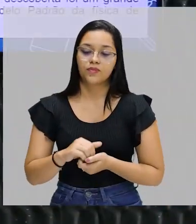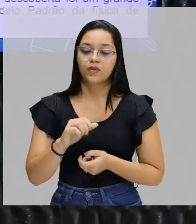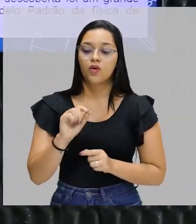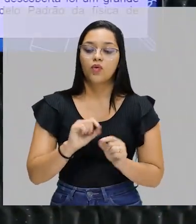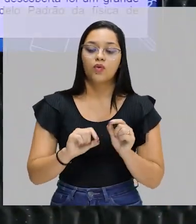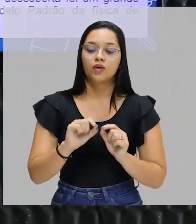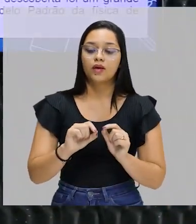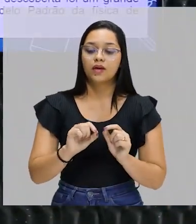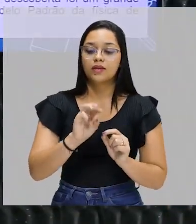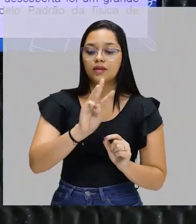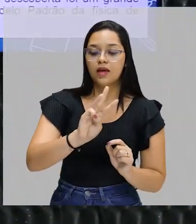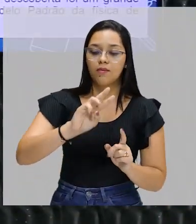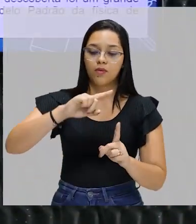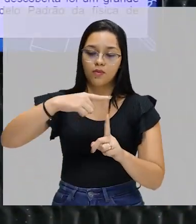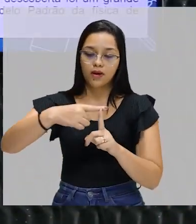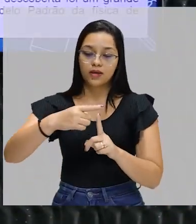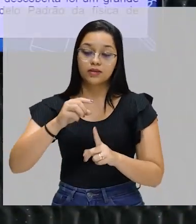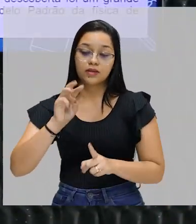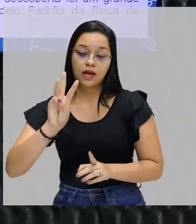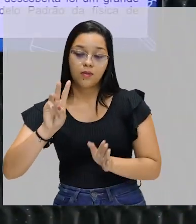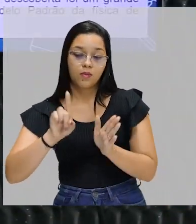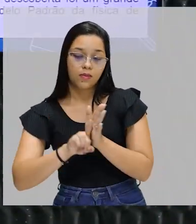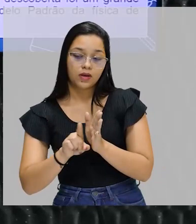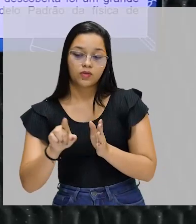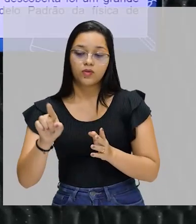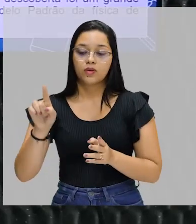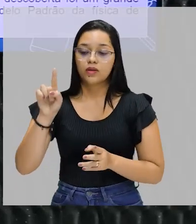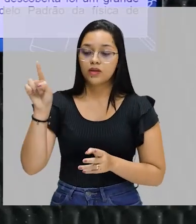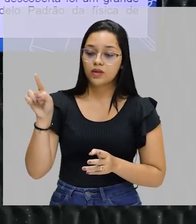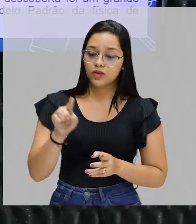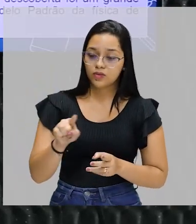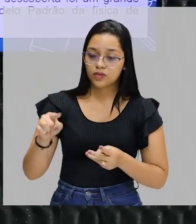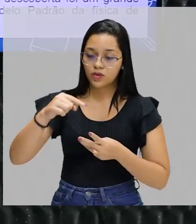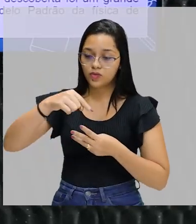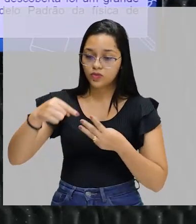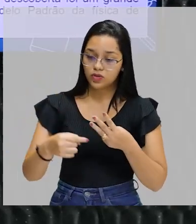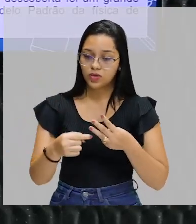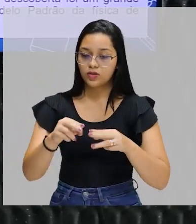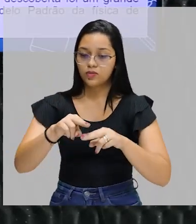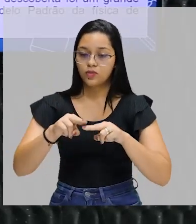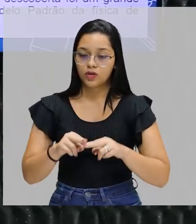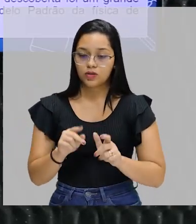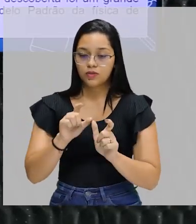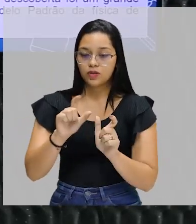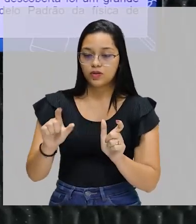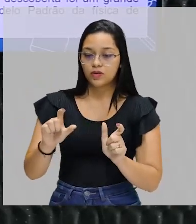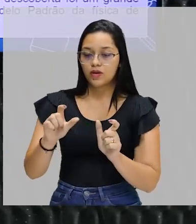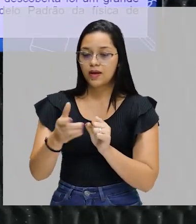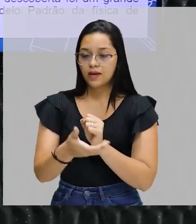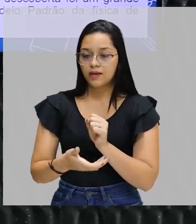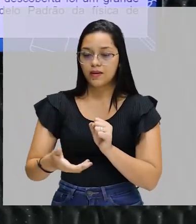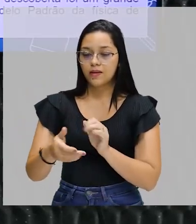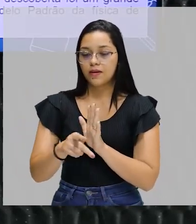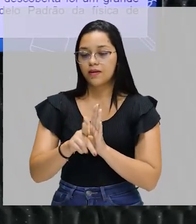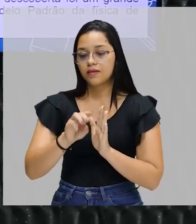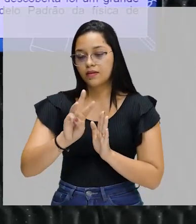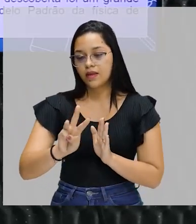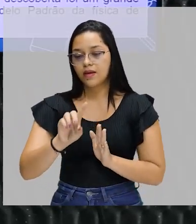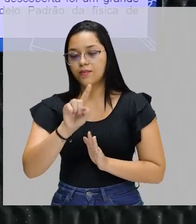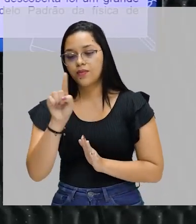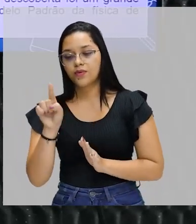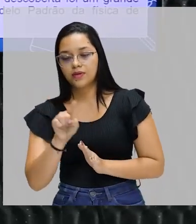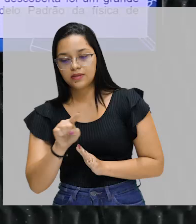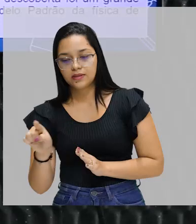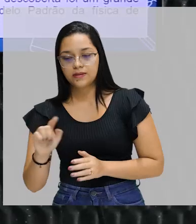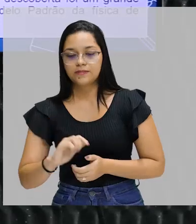símbolos são o W+, W- e o Z, né? Por isso que são chamados de partículas elementares W e Z,